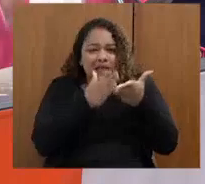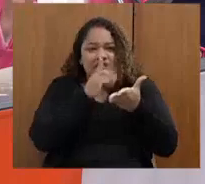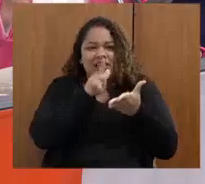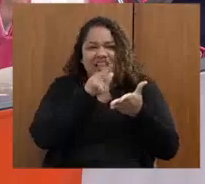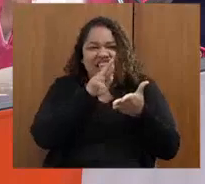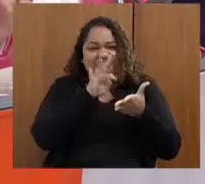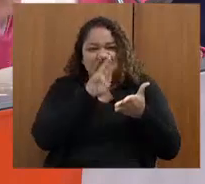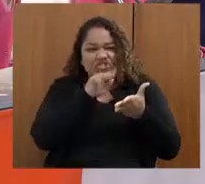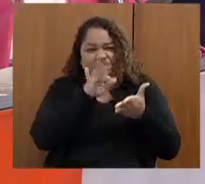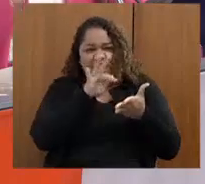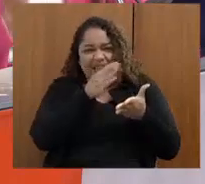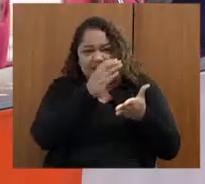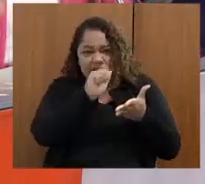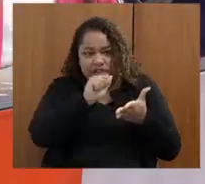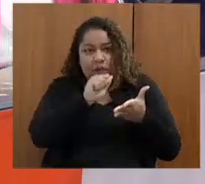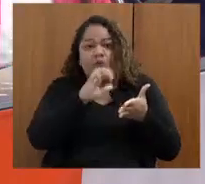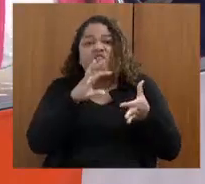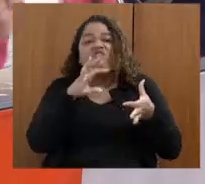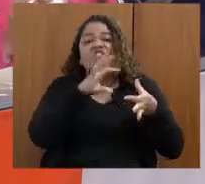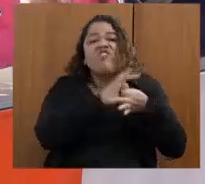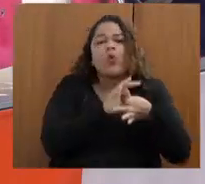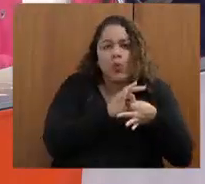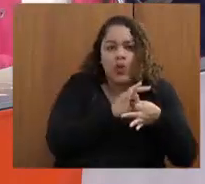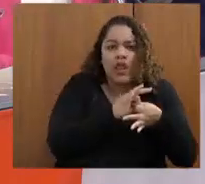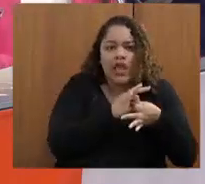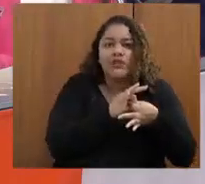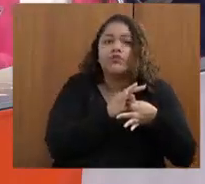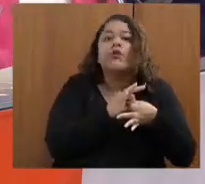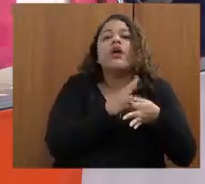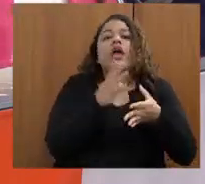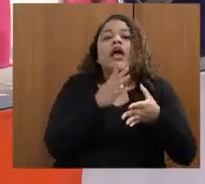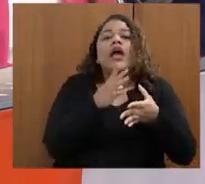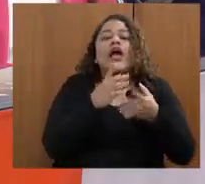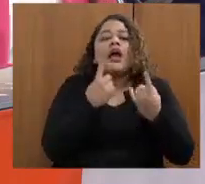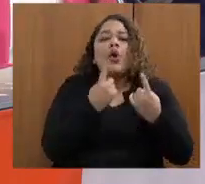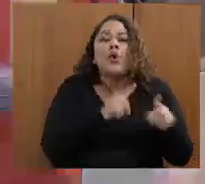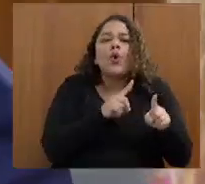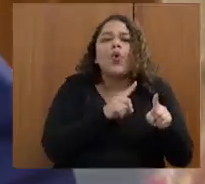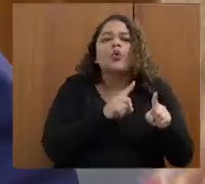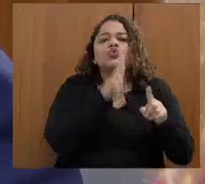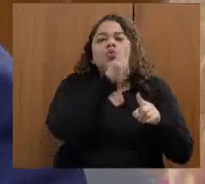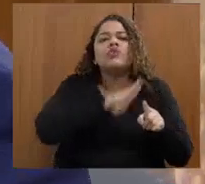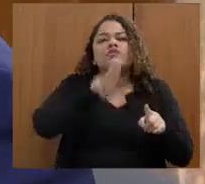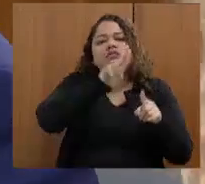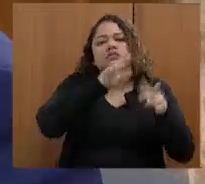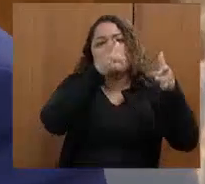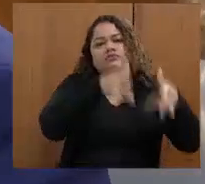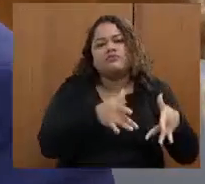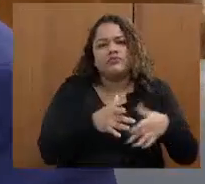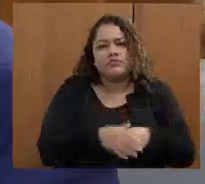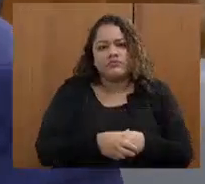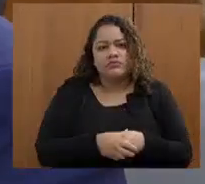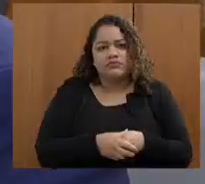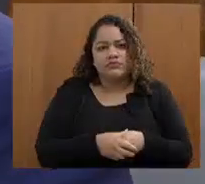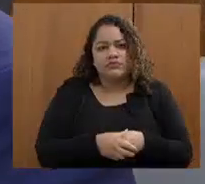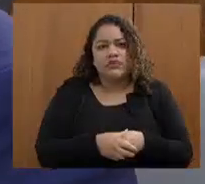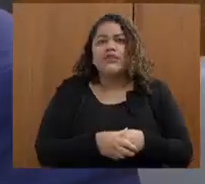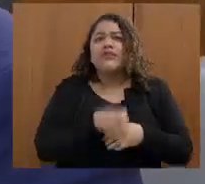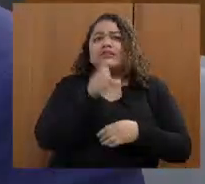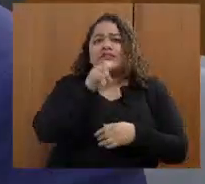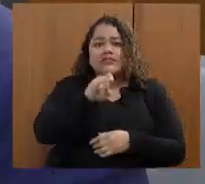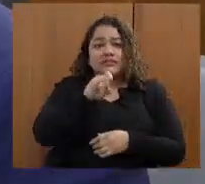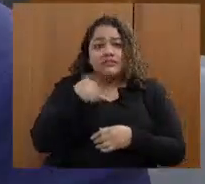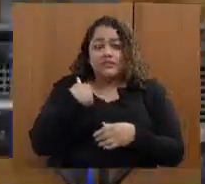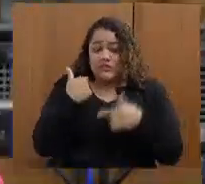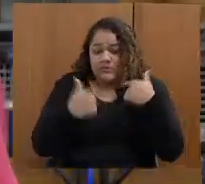vinculada a combate à evasão da Universidade ora gente o professor pode dar a melhor aula do mundo se o estudante tiver que trabalhar